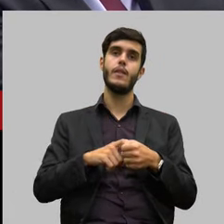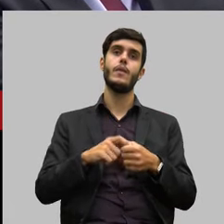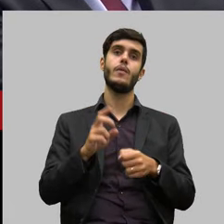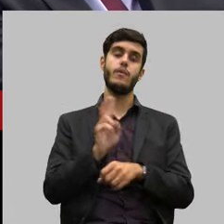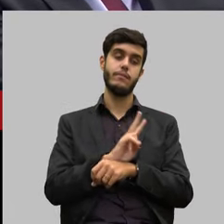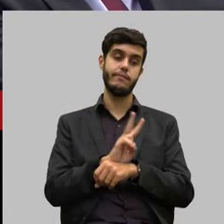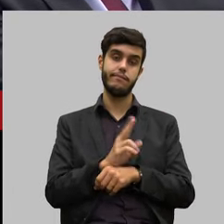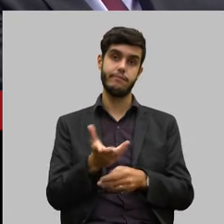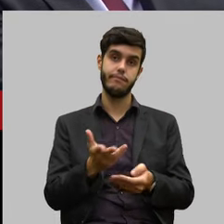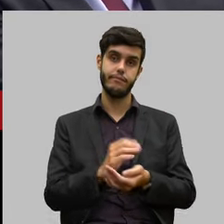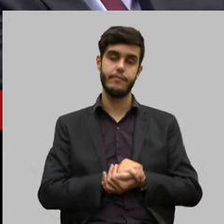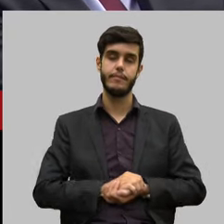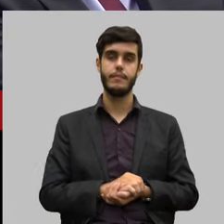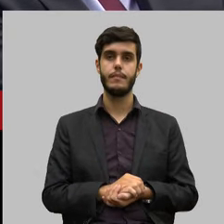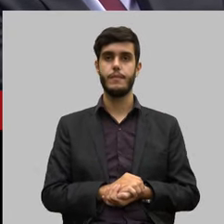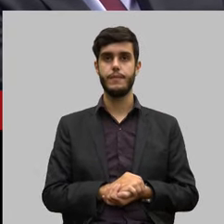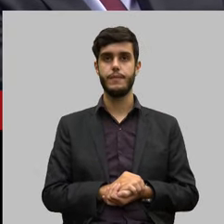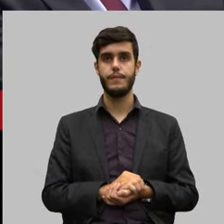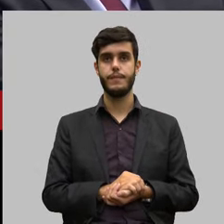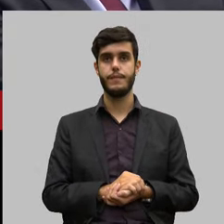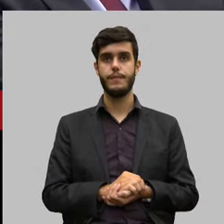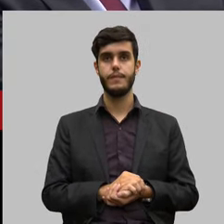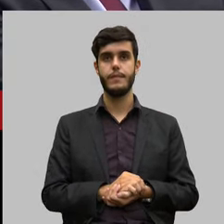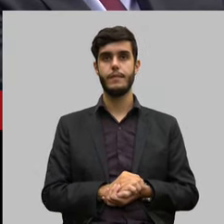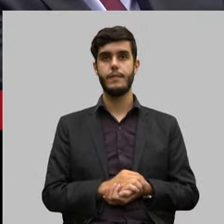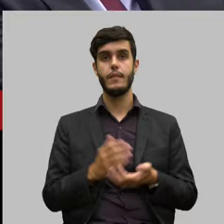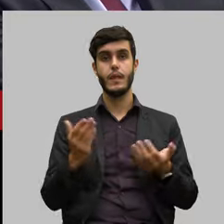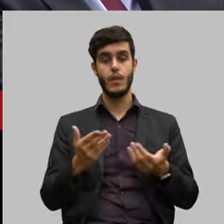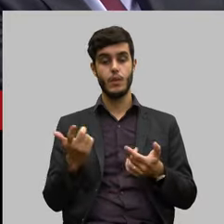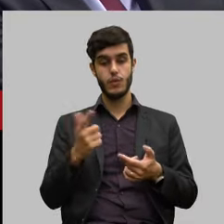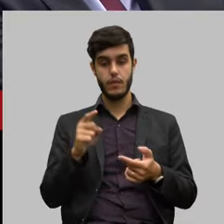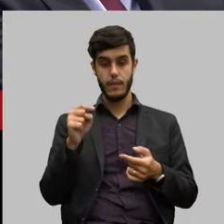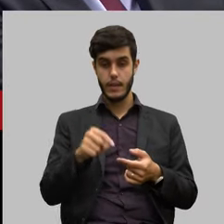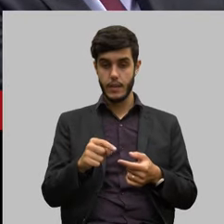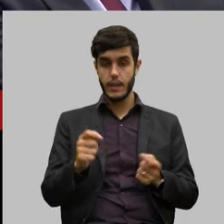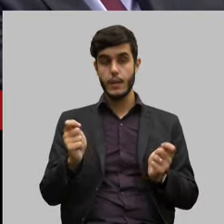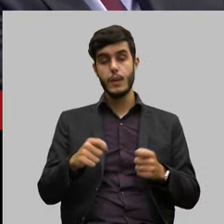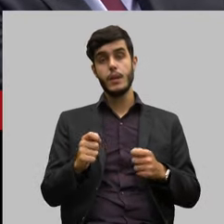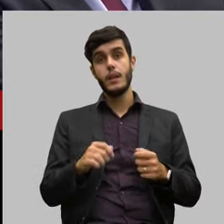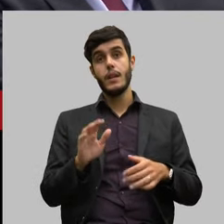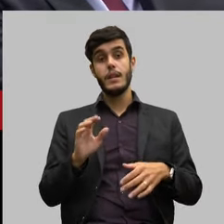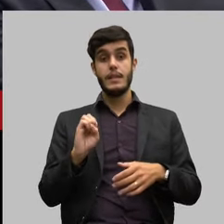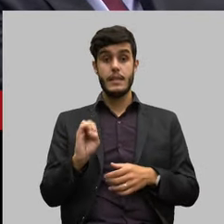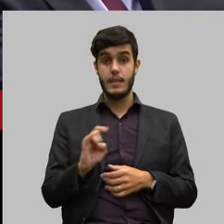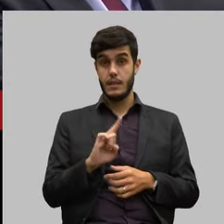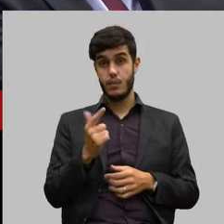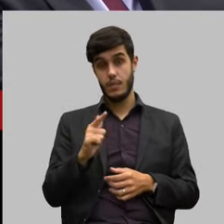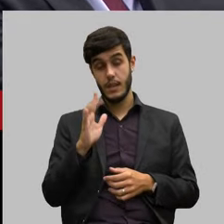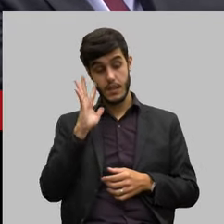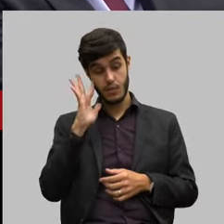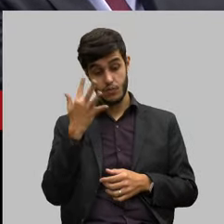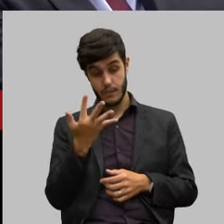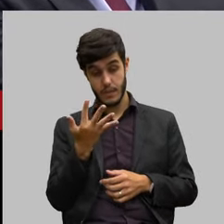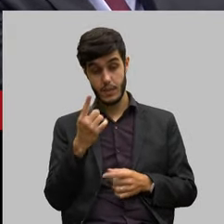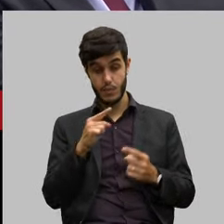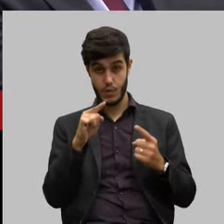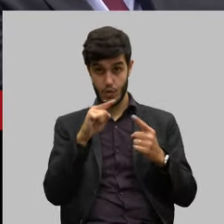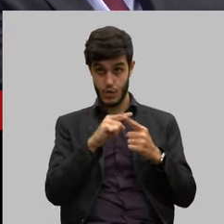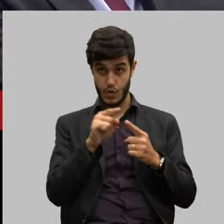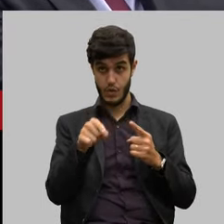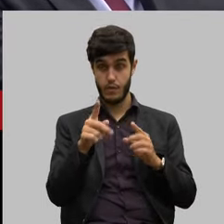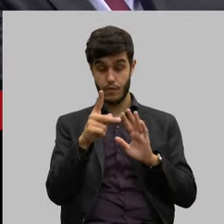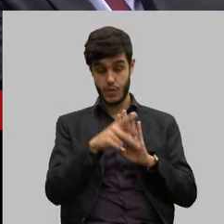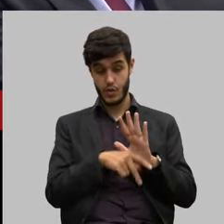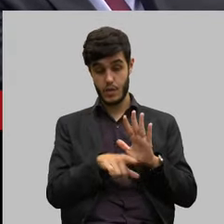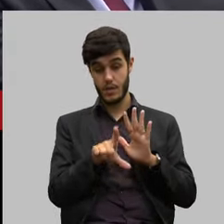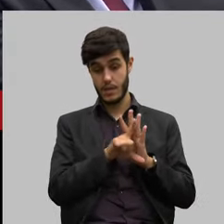uma vez eh com a possibilidade caso não haja eh alguma solução tanto desse projeto de lei que a